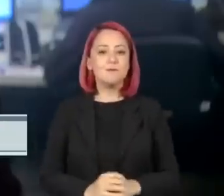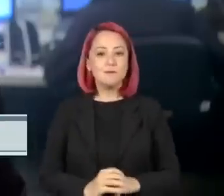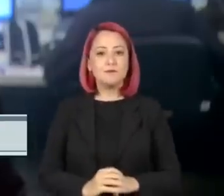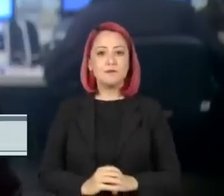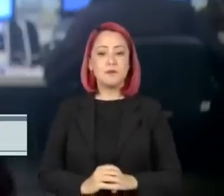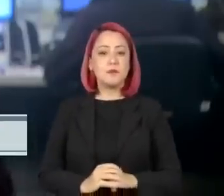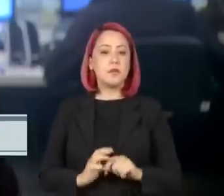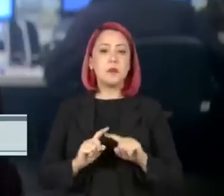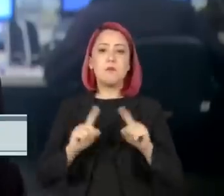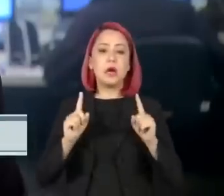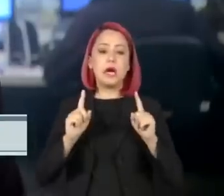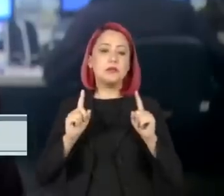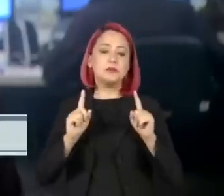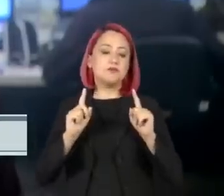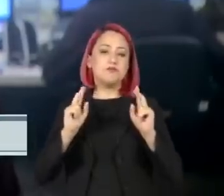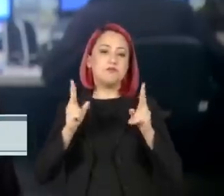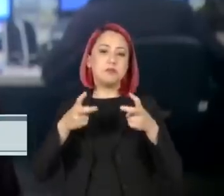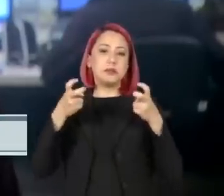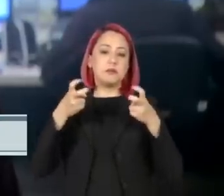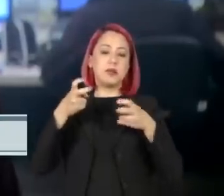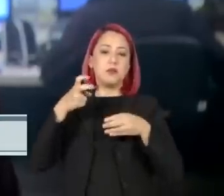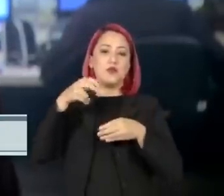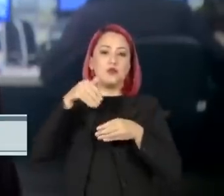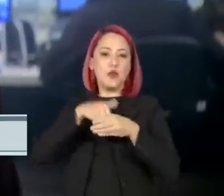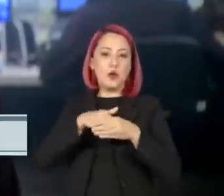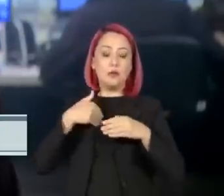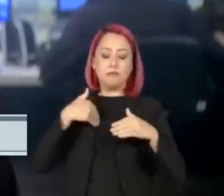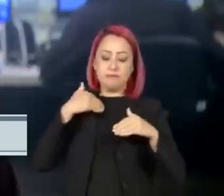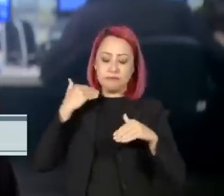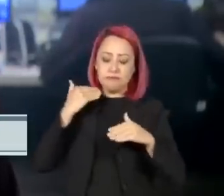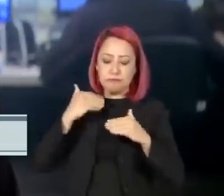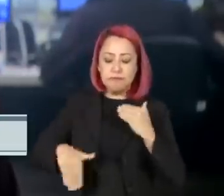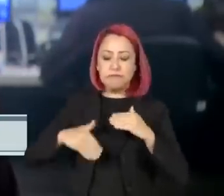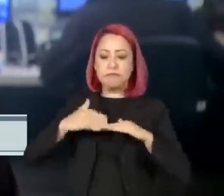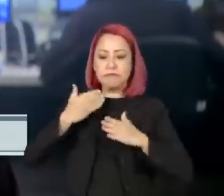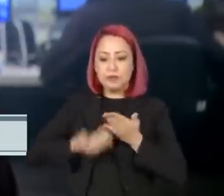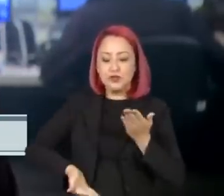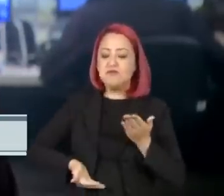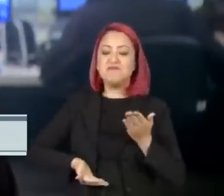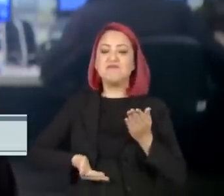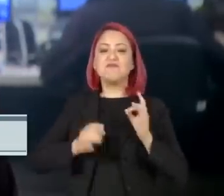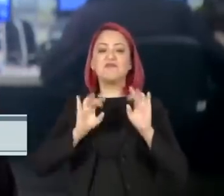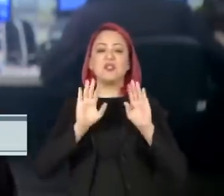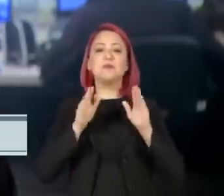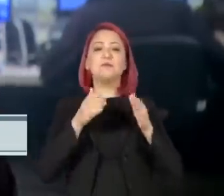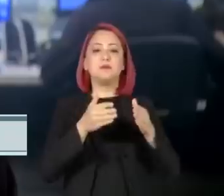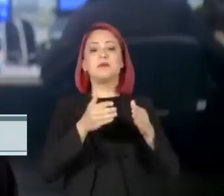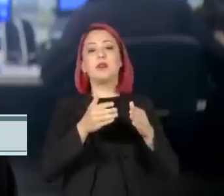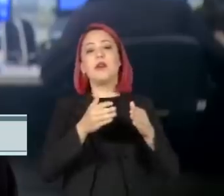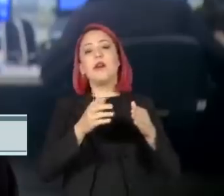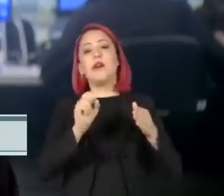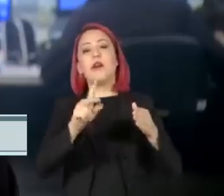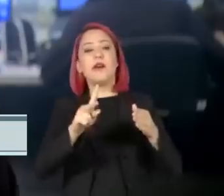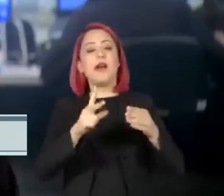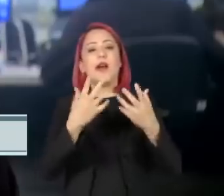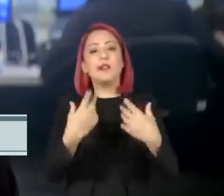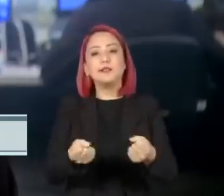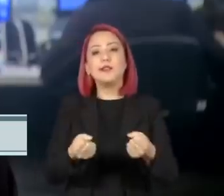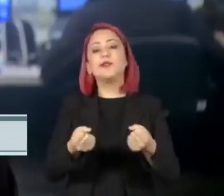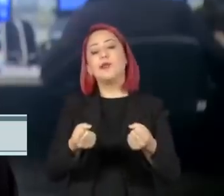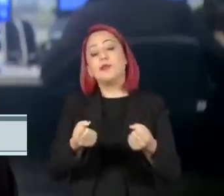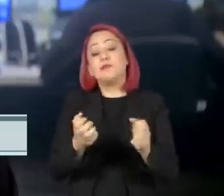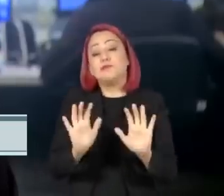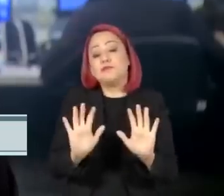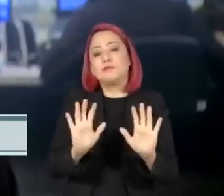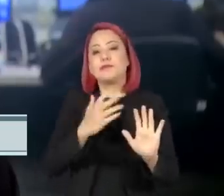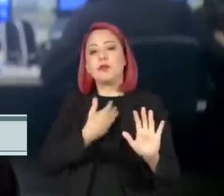Sem reconhecer verbalmente o resultado das urnas, terceirizou a Ciro Nogueira a tarefa de confirmar o início da transição de governo para